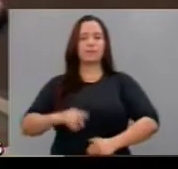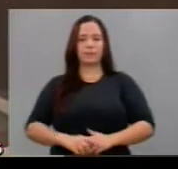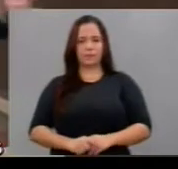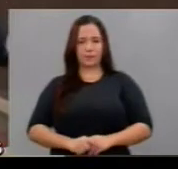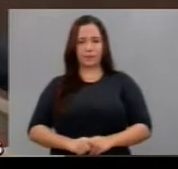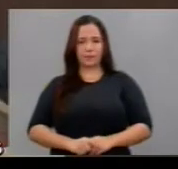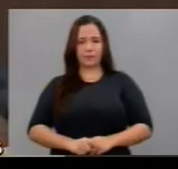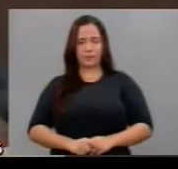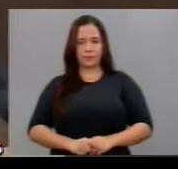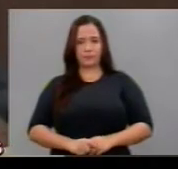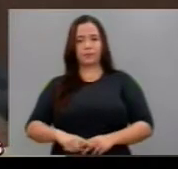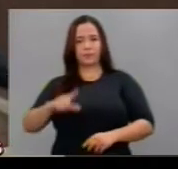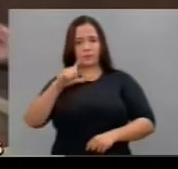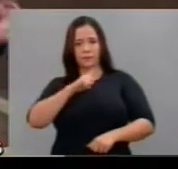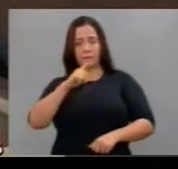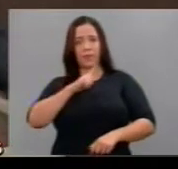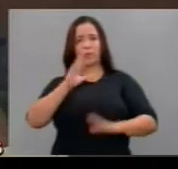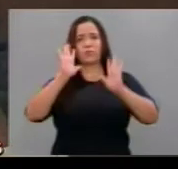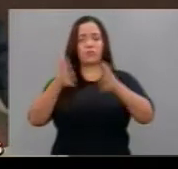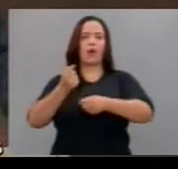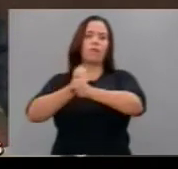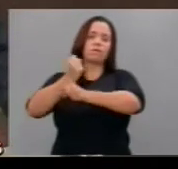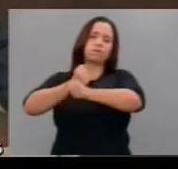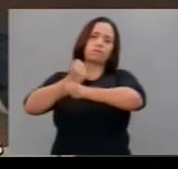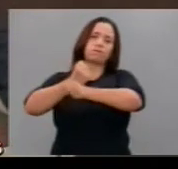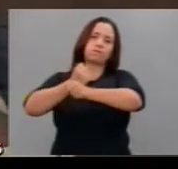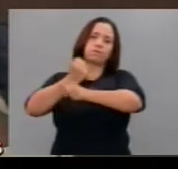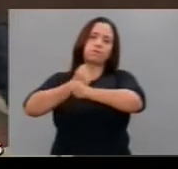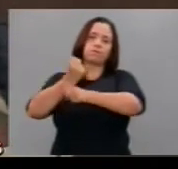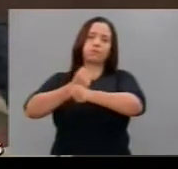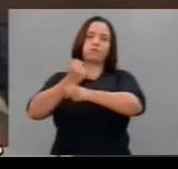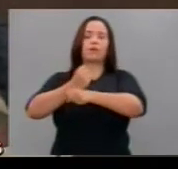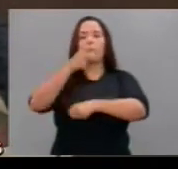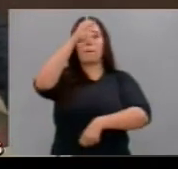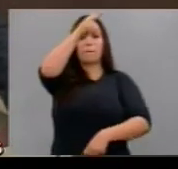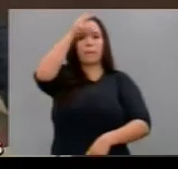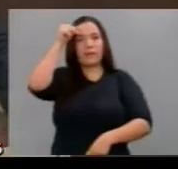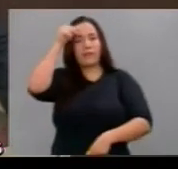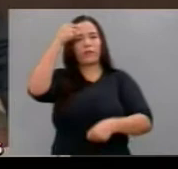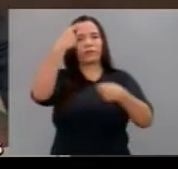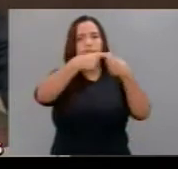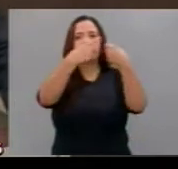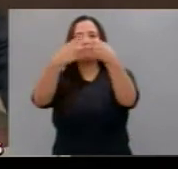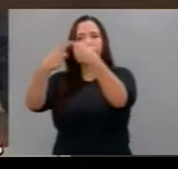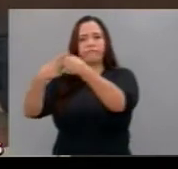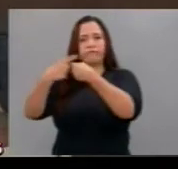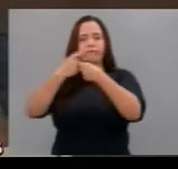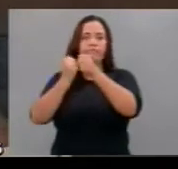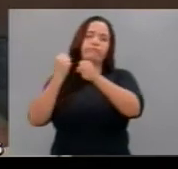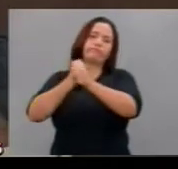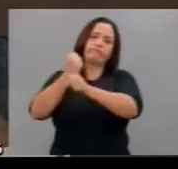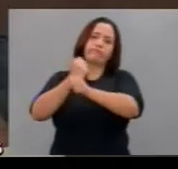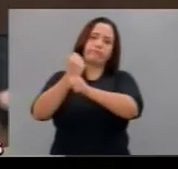E que se revezam há décadas no controle das cidades? Portanto, eu finalizo